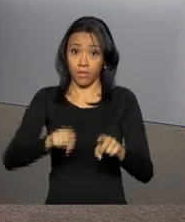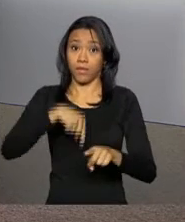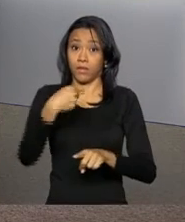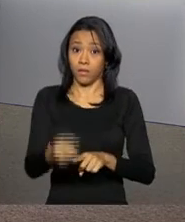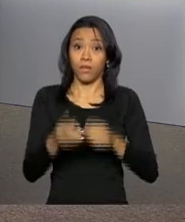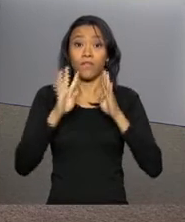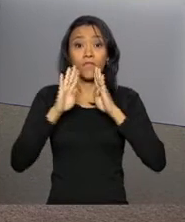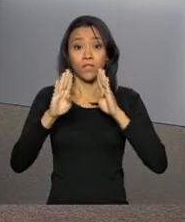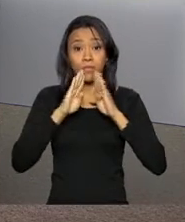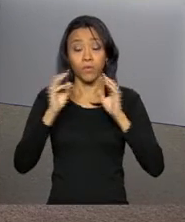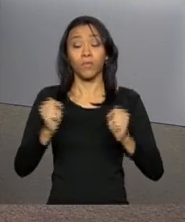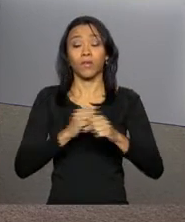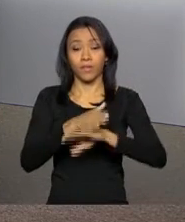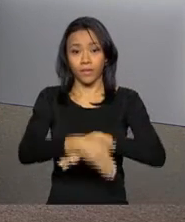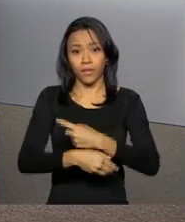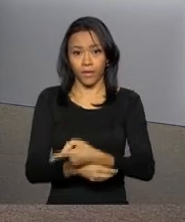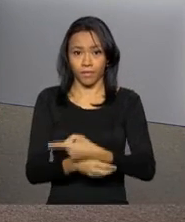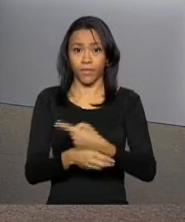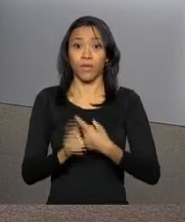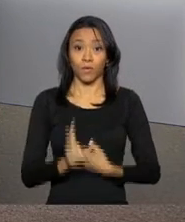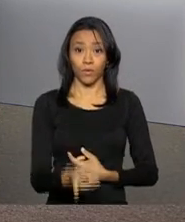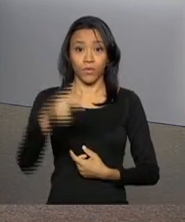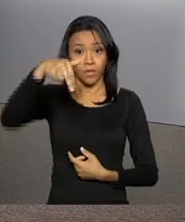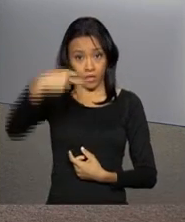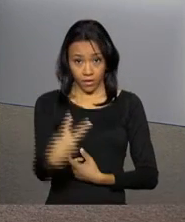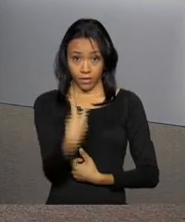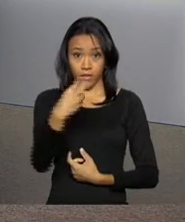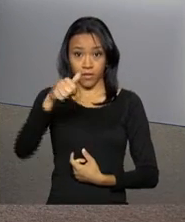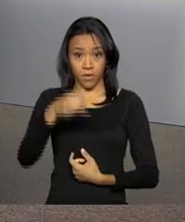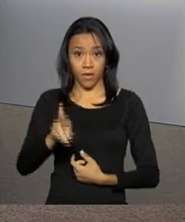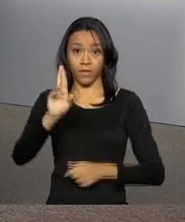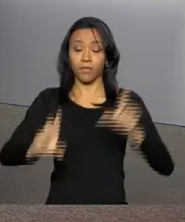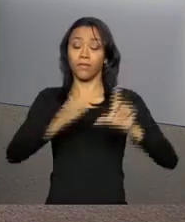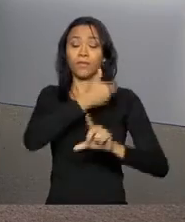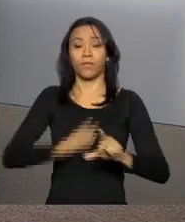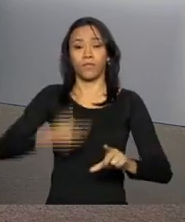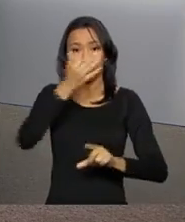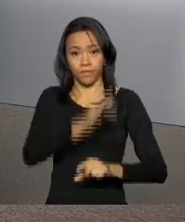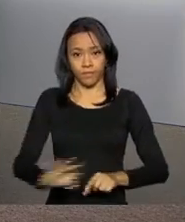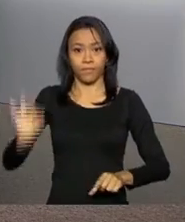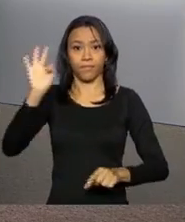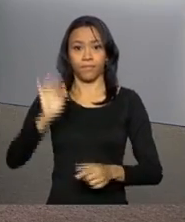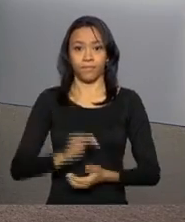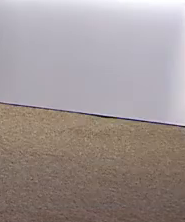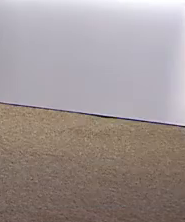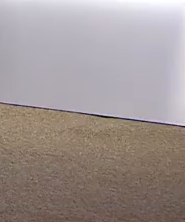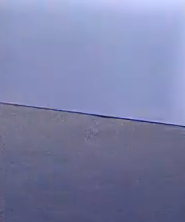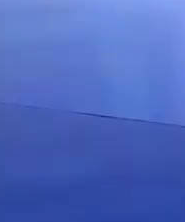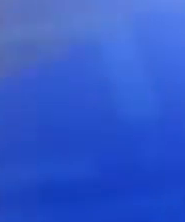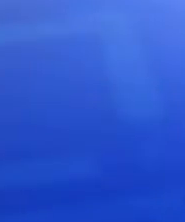facebook.com.br tvnbr. Continue com a gente, NBR, a TV do Governo Federal. Tchau.